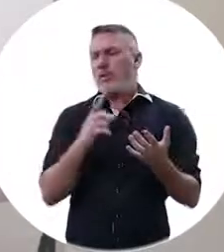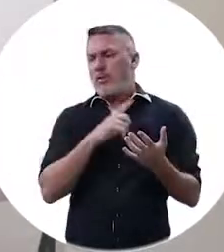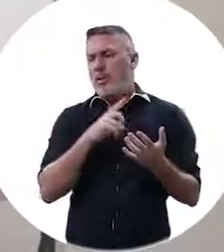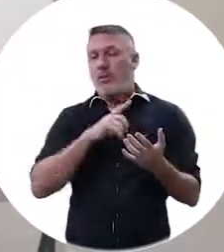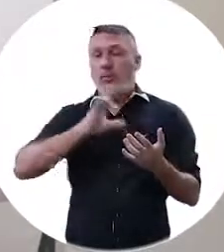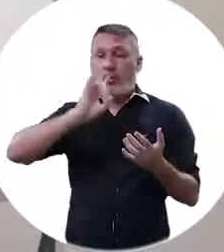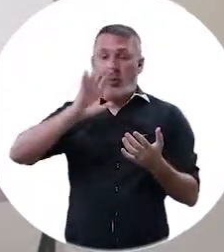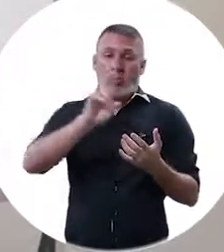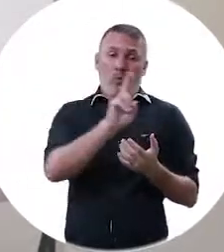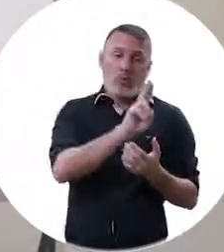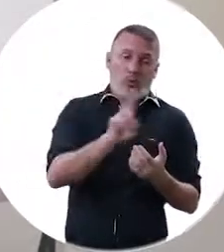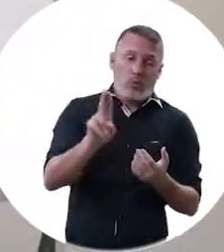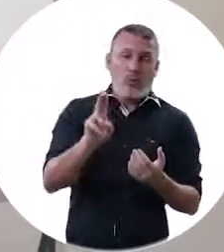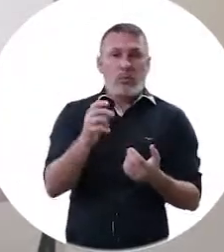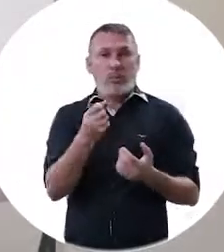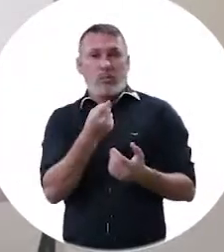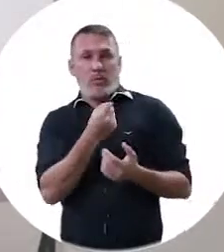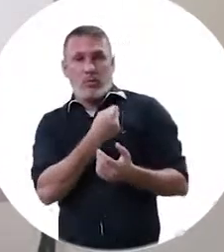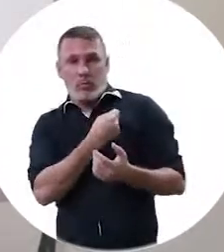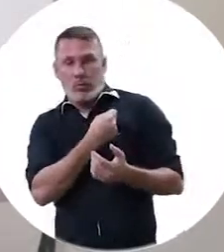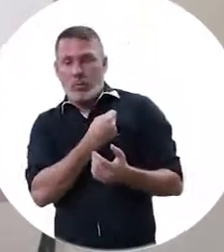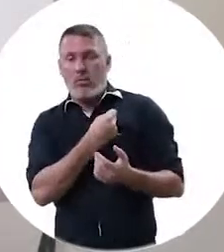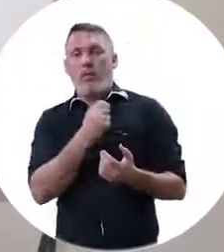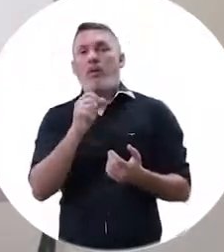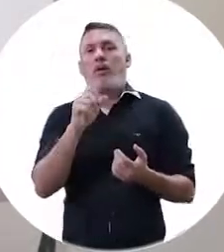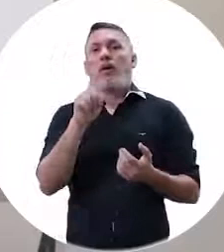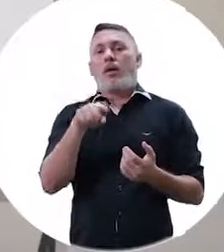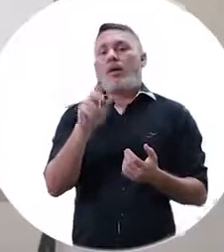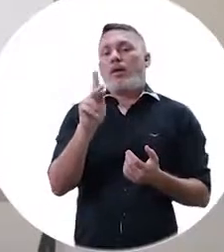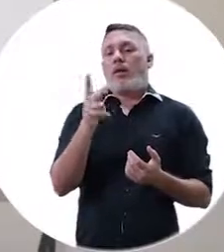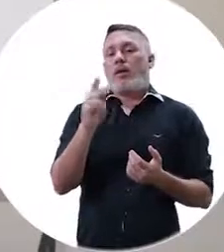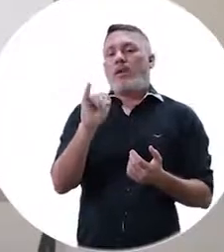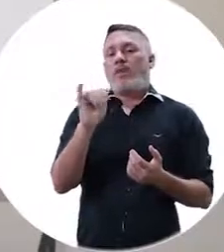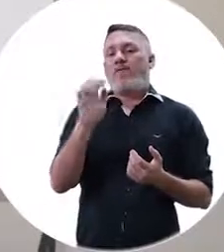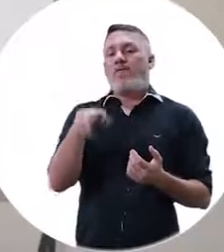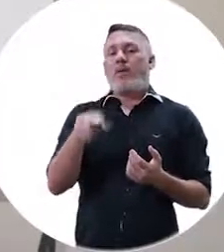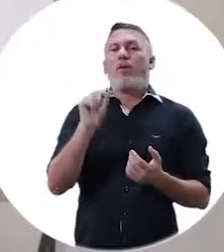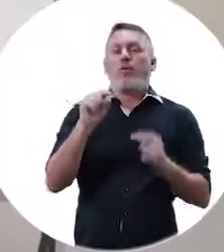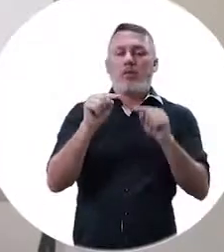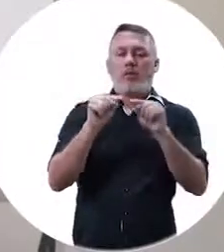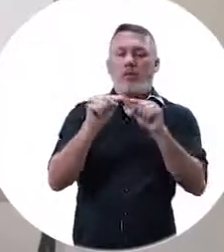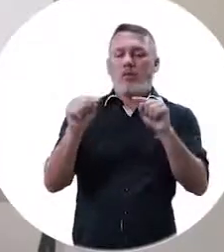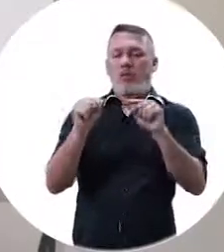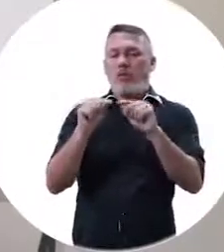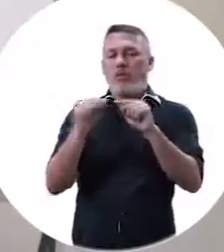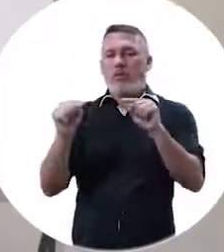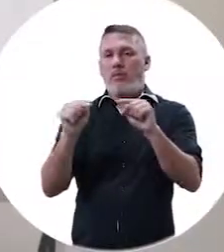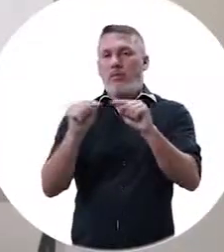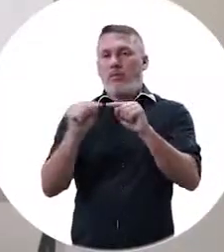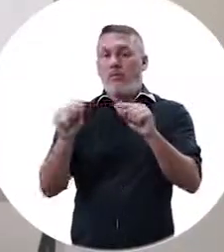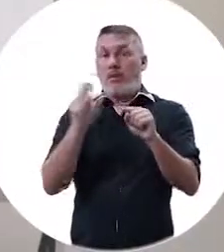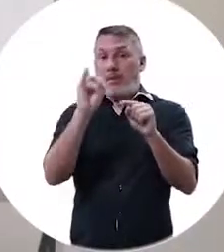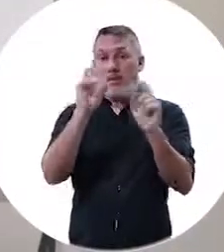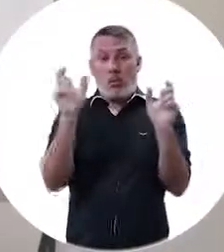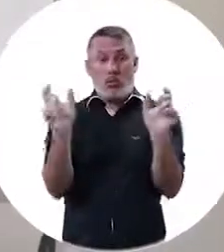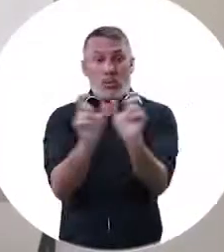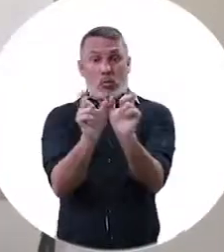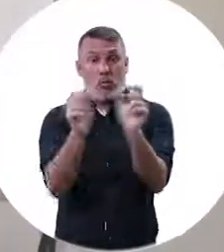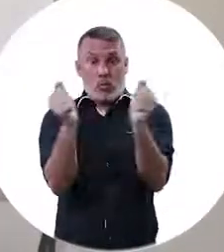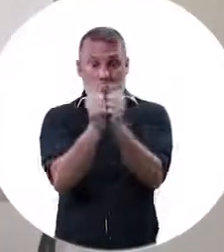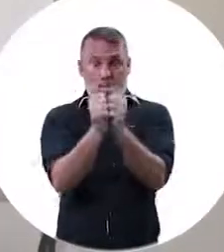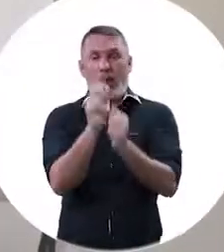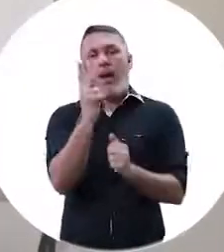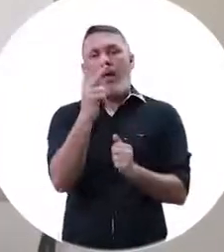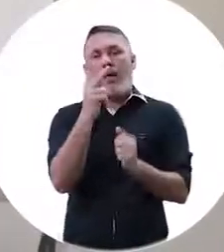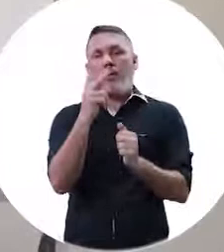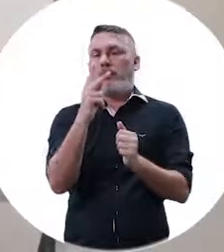separa nome de número com hífen. Nome com nome, se é tudo junto,